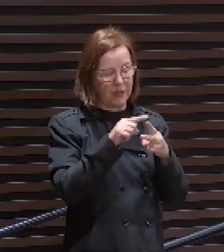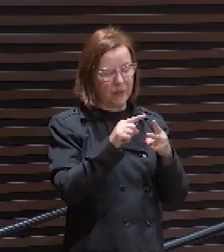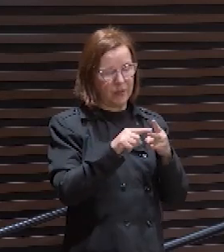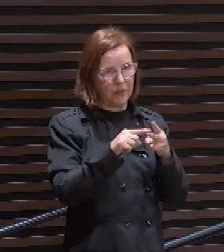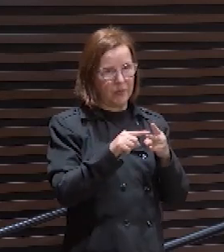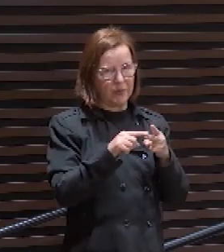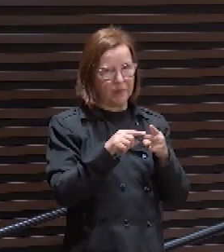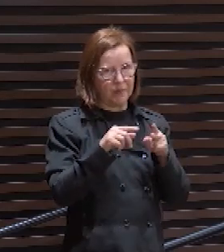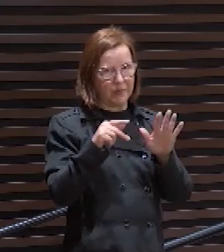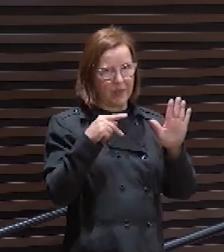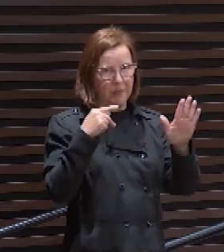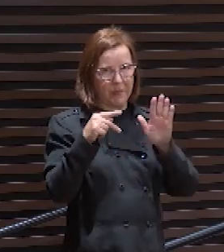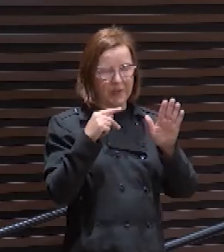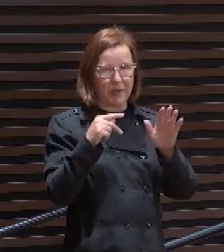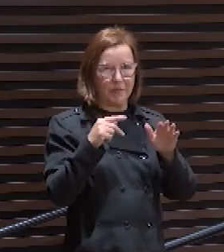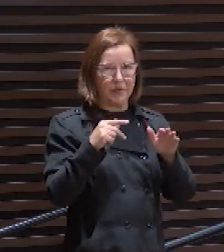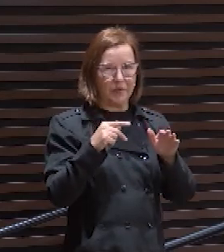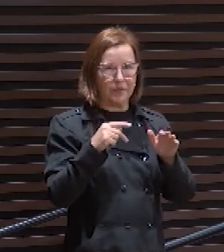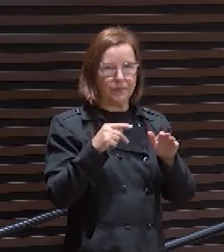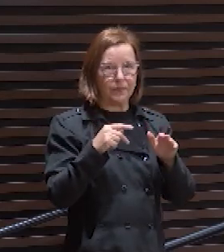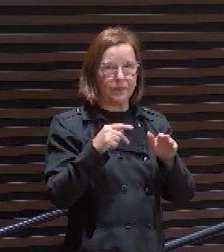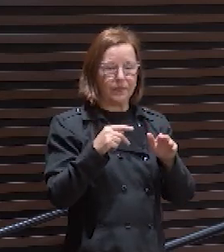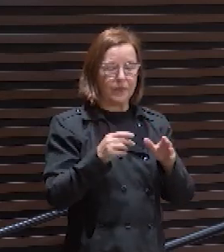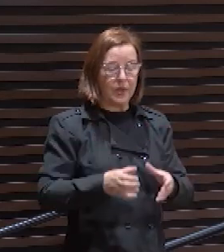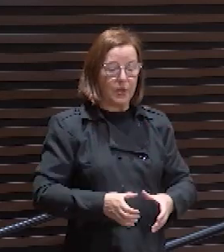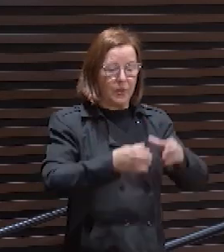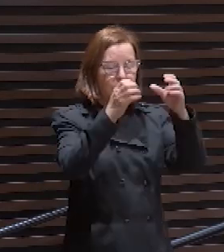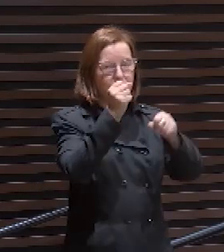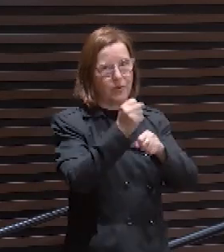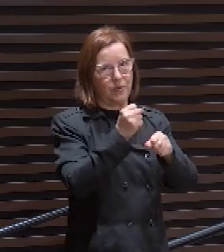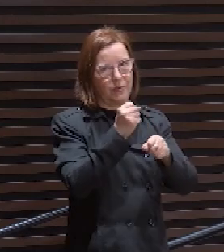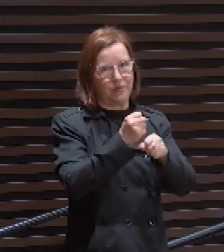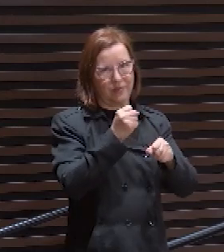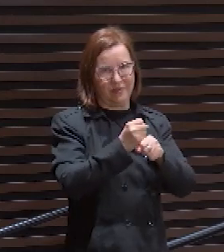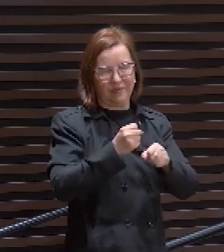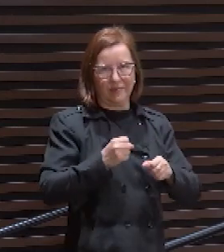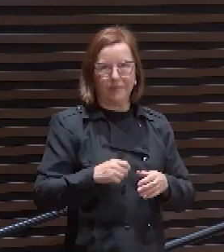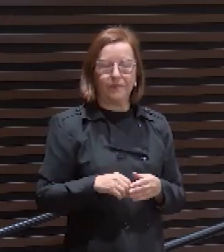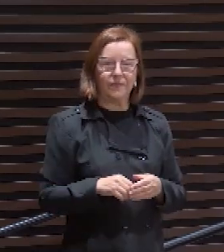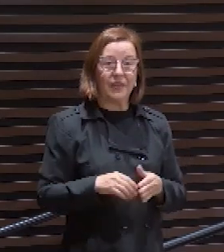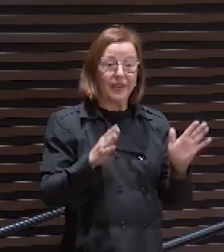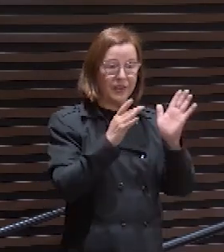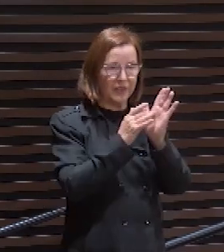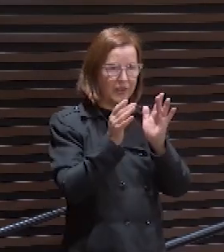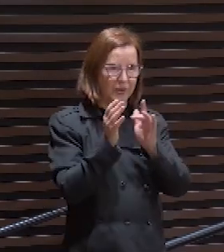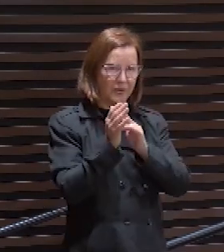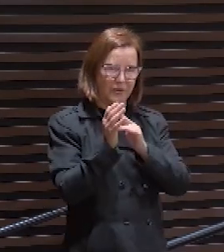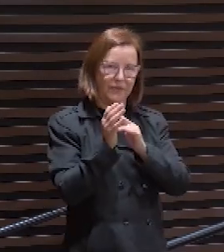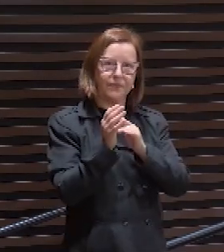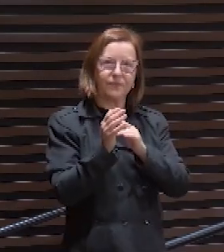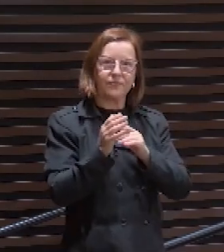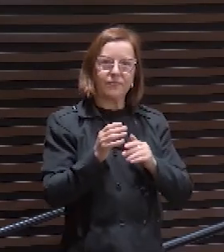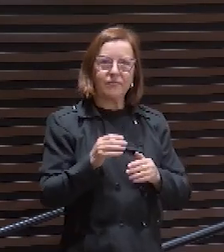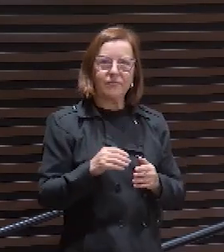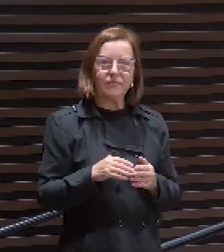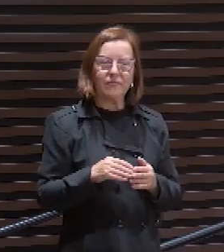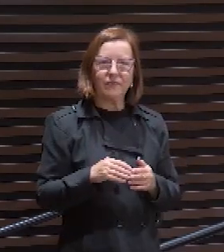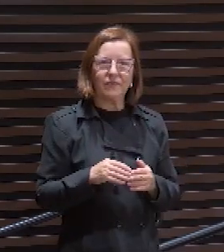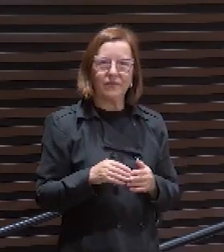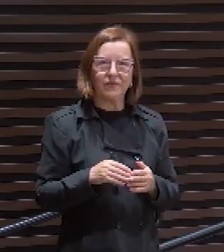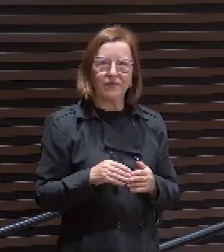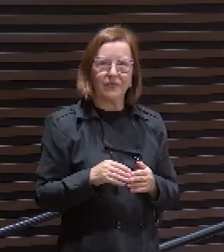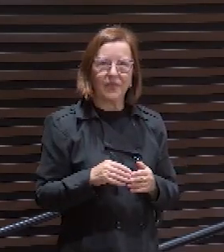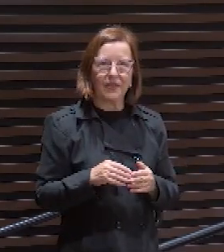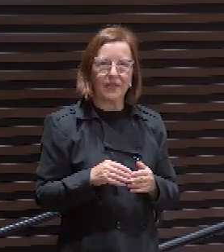a construção de uma torre e a guerra de um rei. Jesus agora, ele sai das suas colocações sobre que seguir a